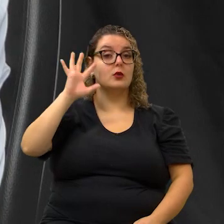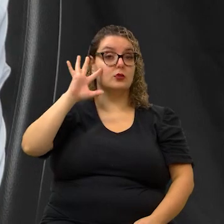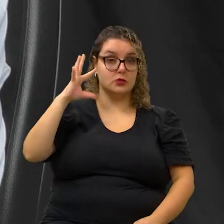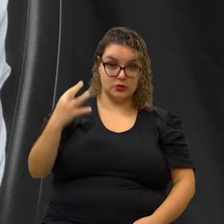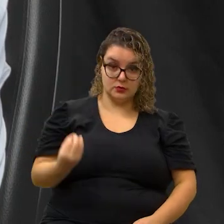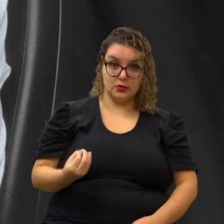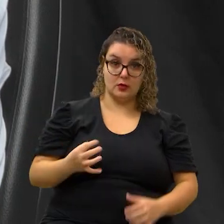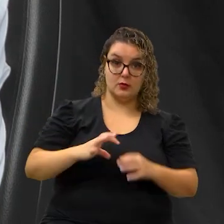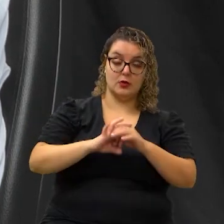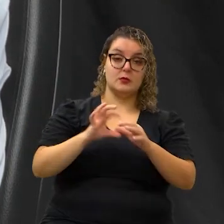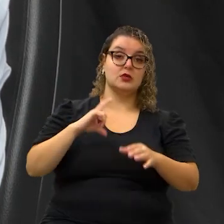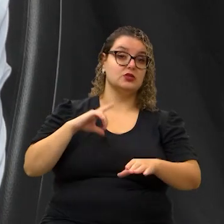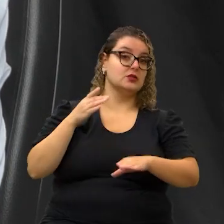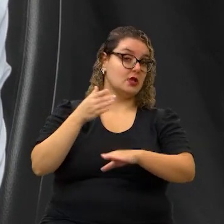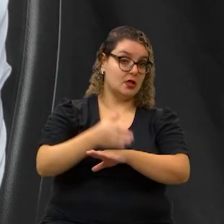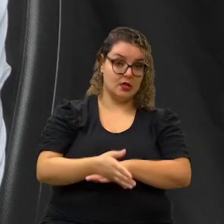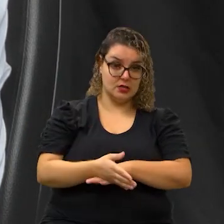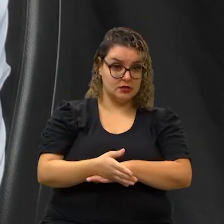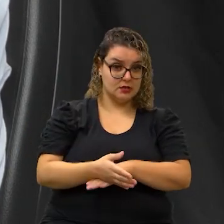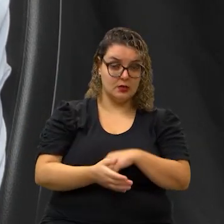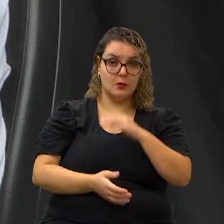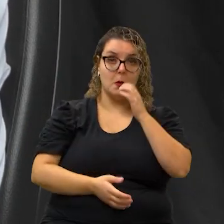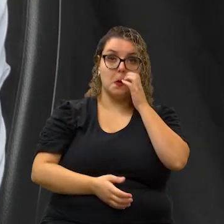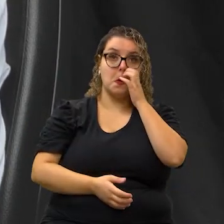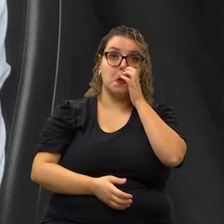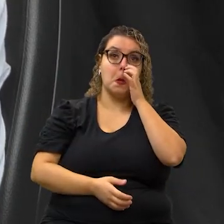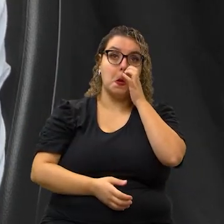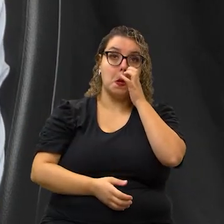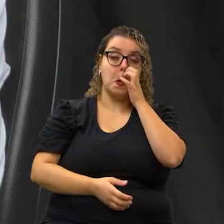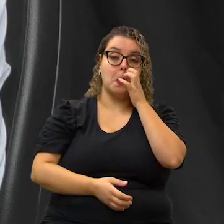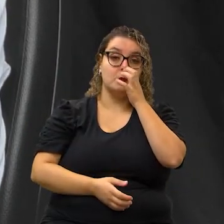permite a gente ter acesso